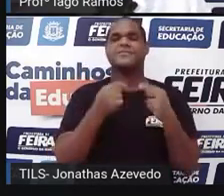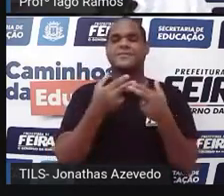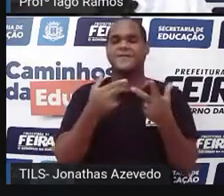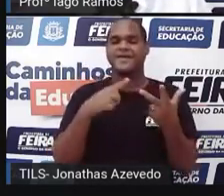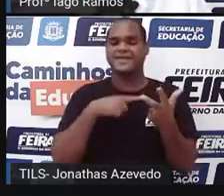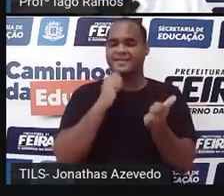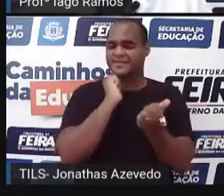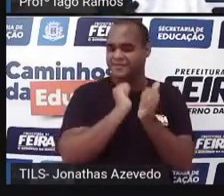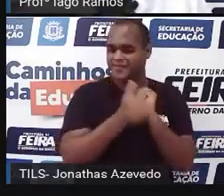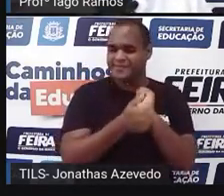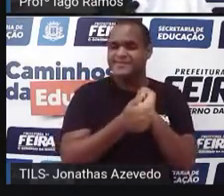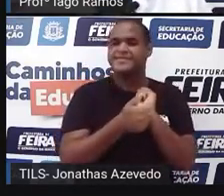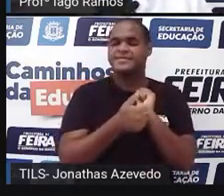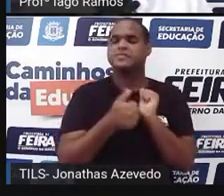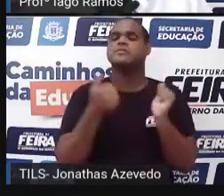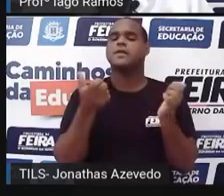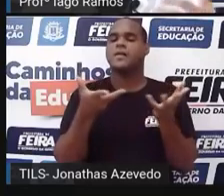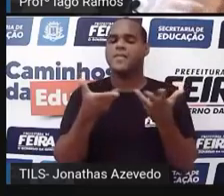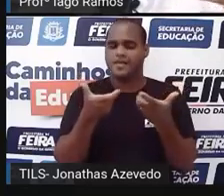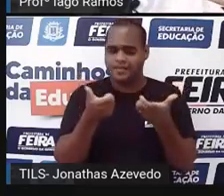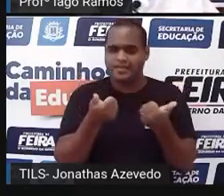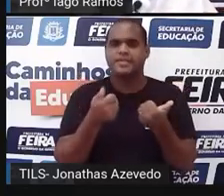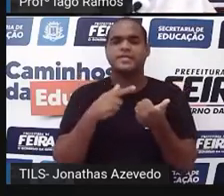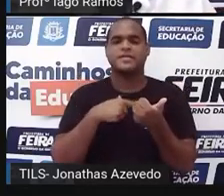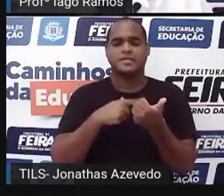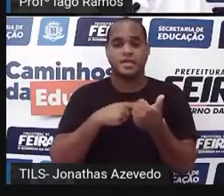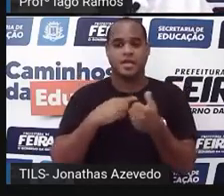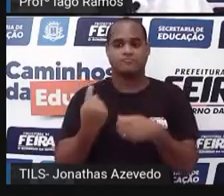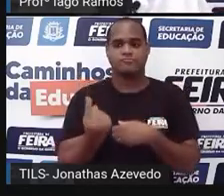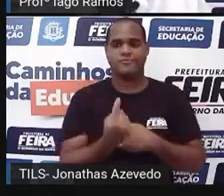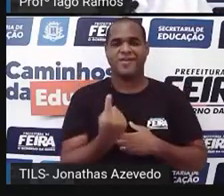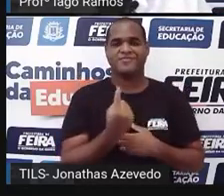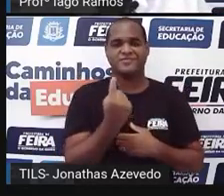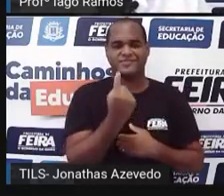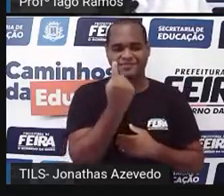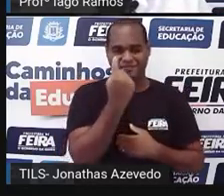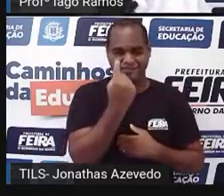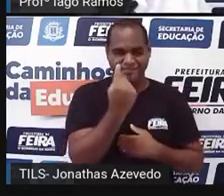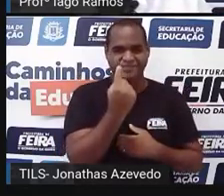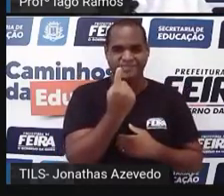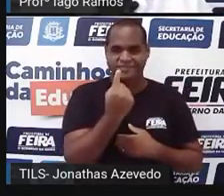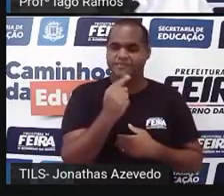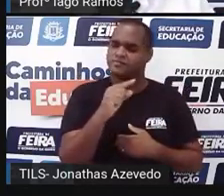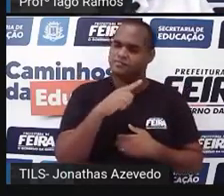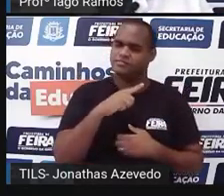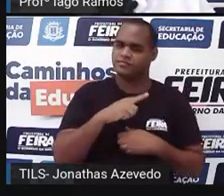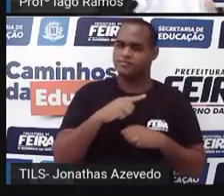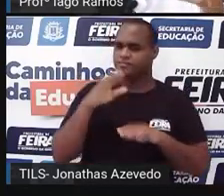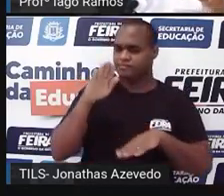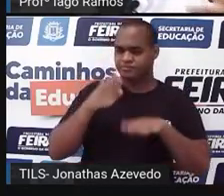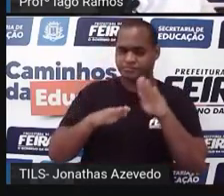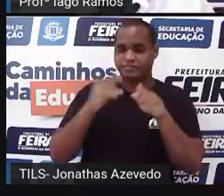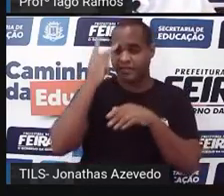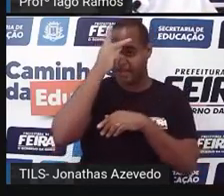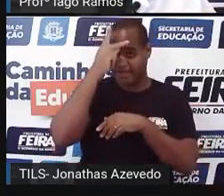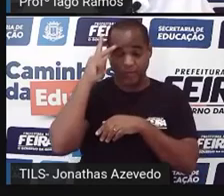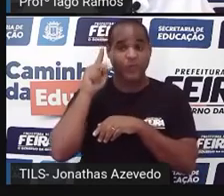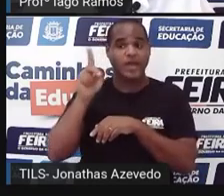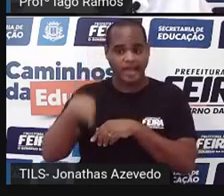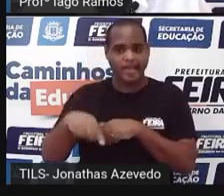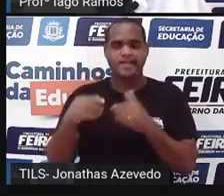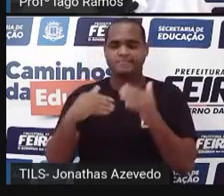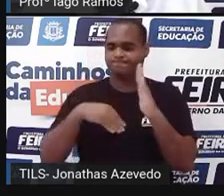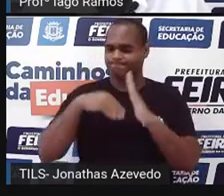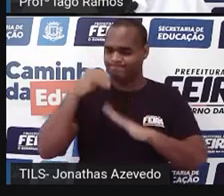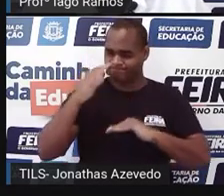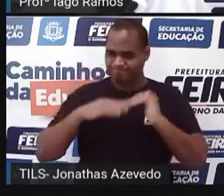esporte uma uma boa estatura né ou seja Geralmente as pessoas que jogam